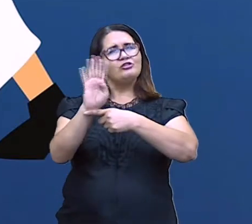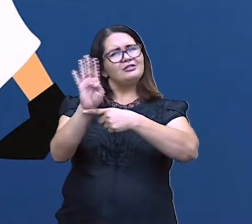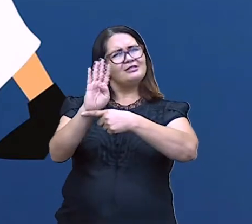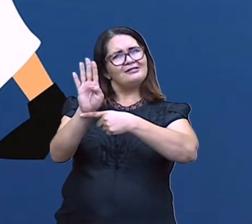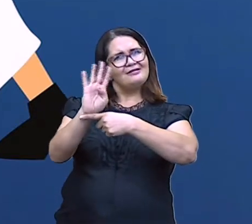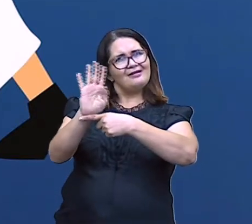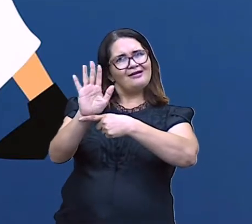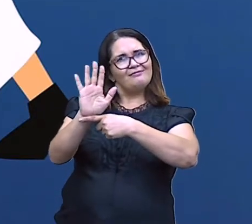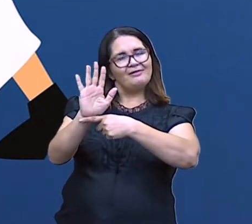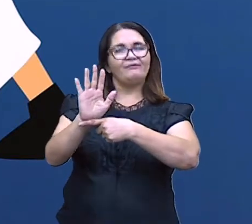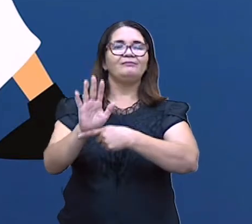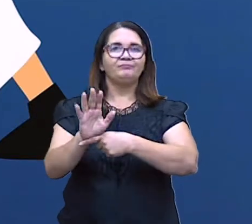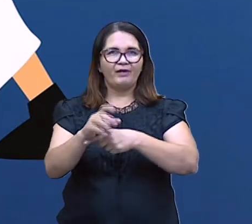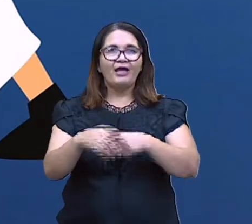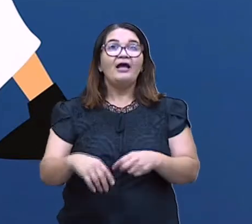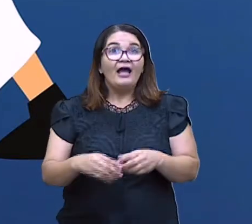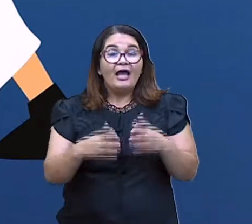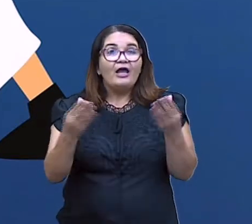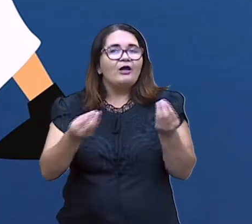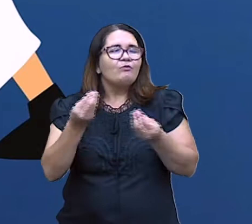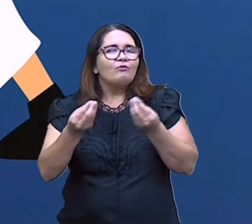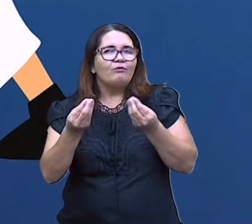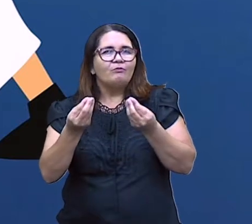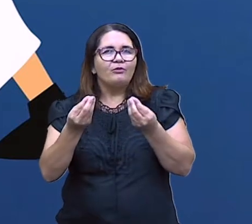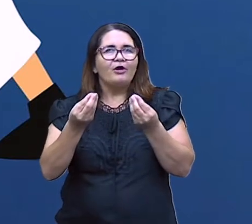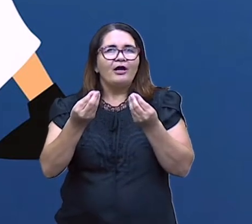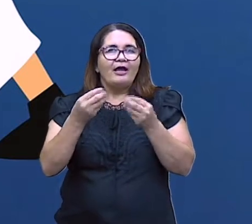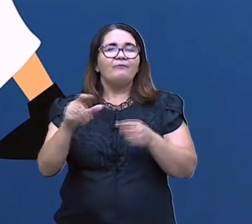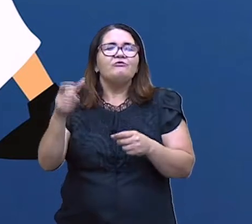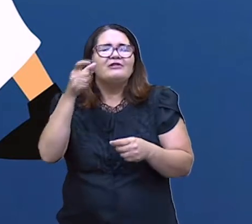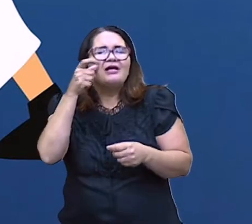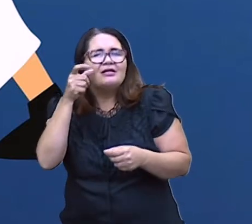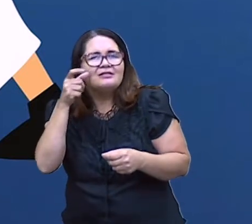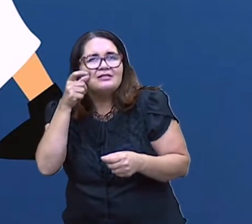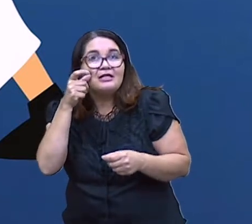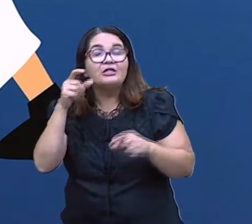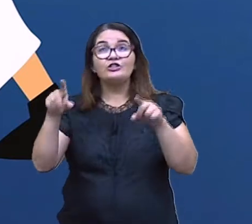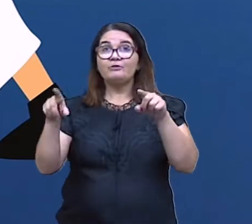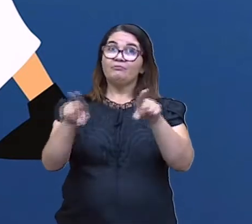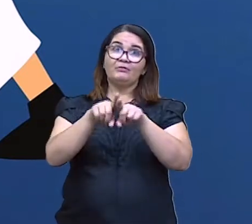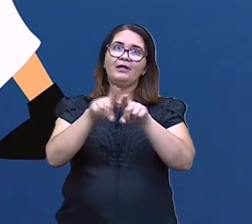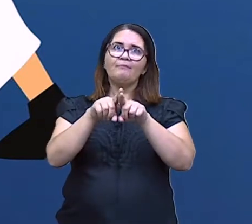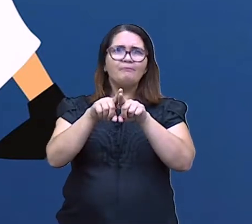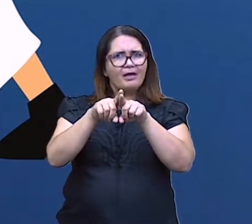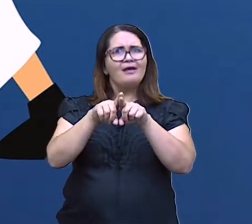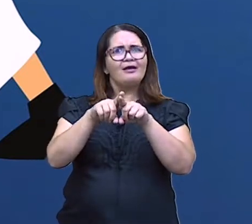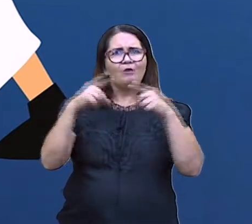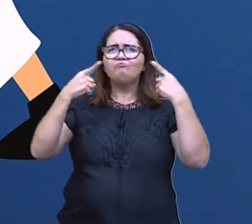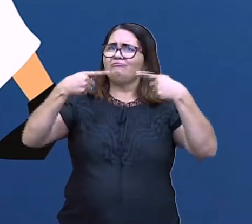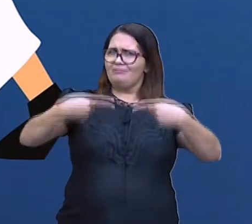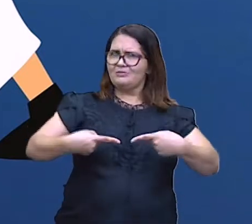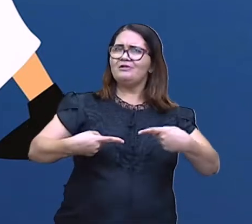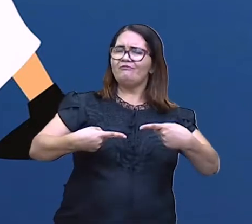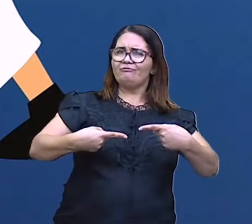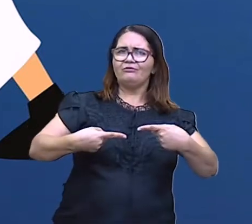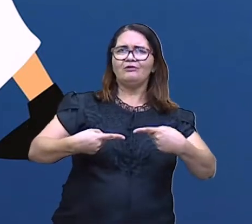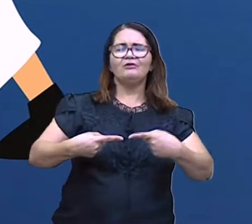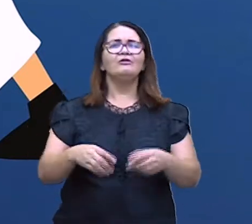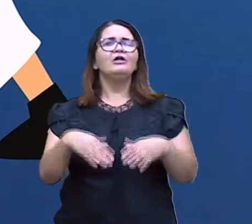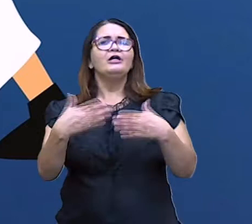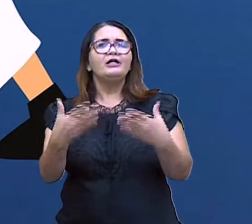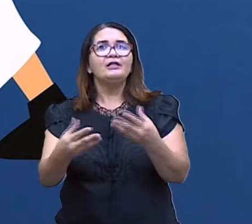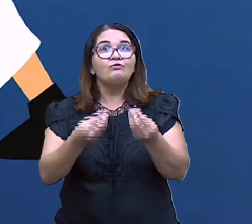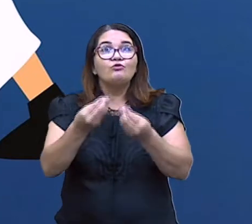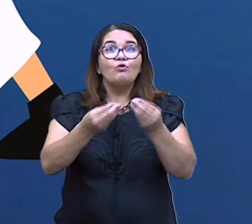interessante, mas também desafiador para a professora aqui, certo? Roteiro de cinema está enquadrado com uma forma de